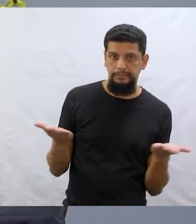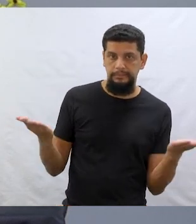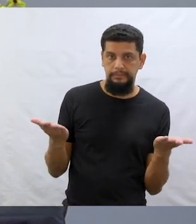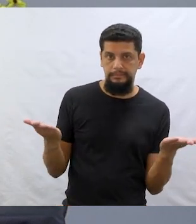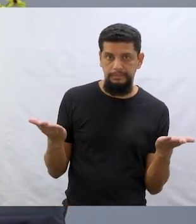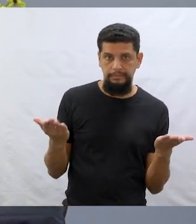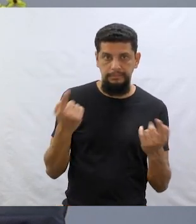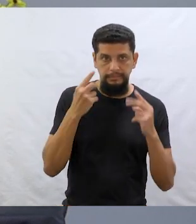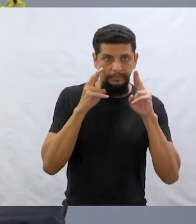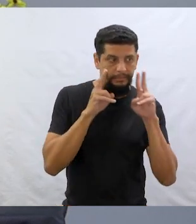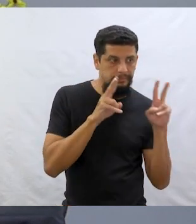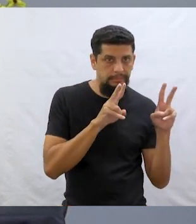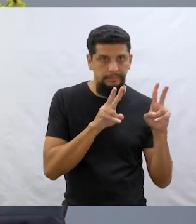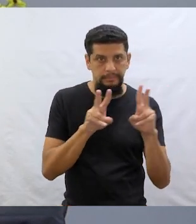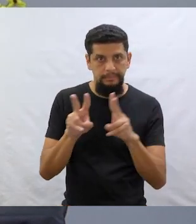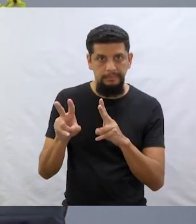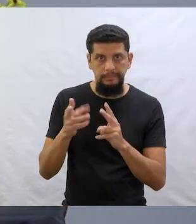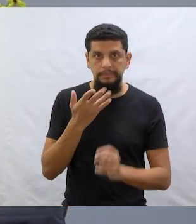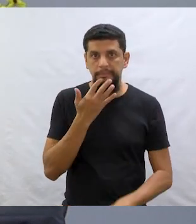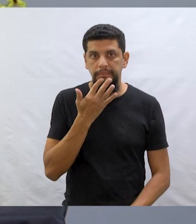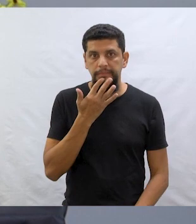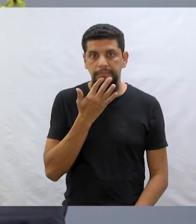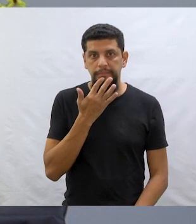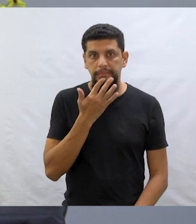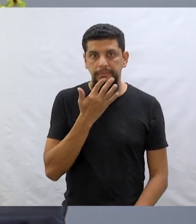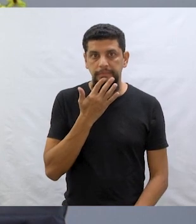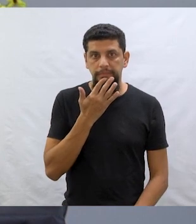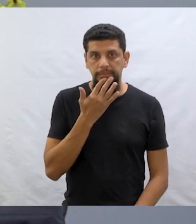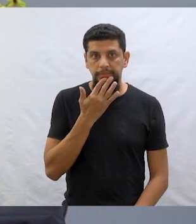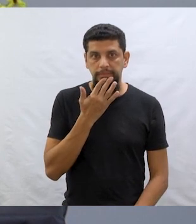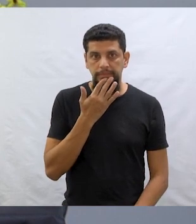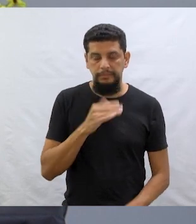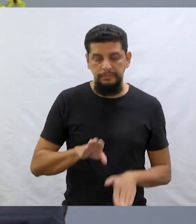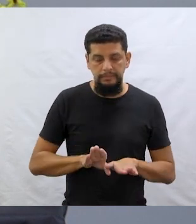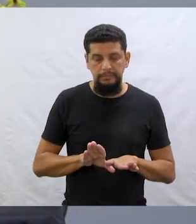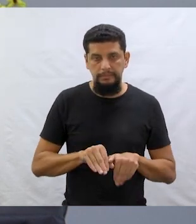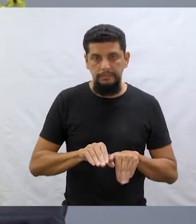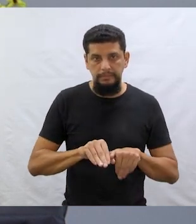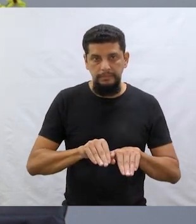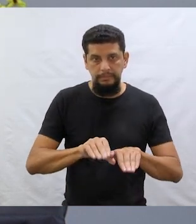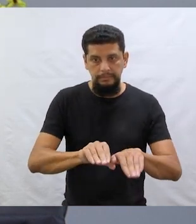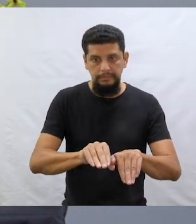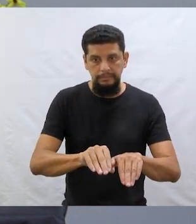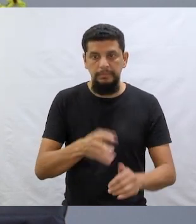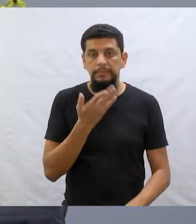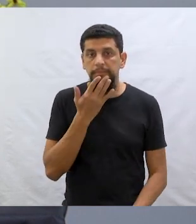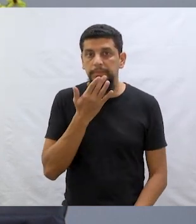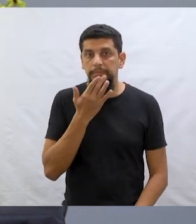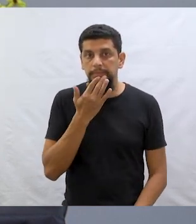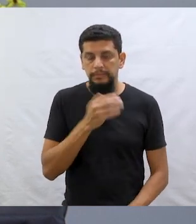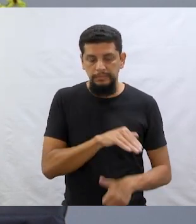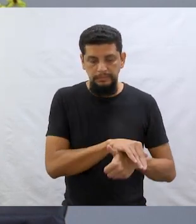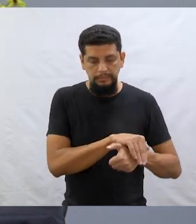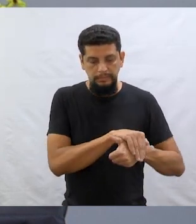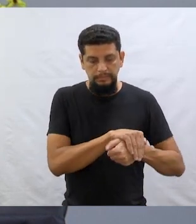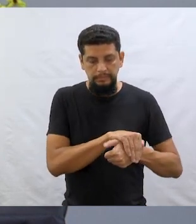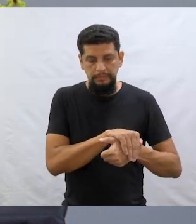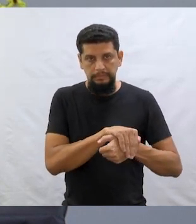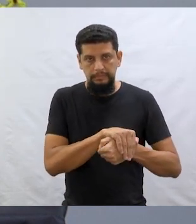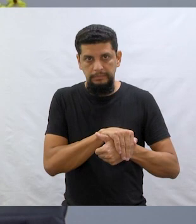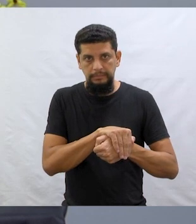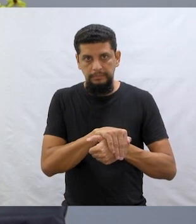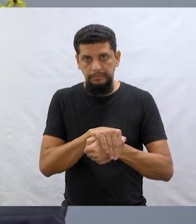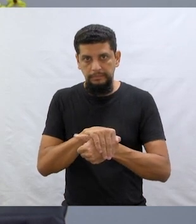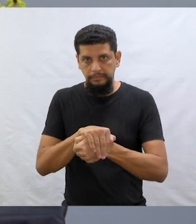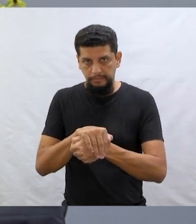Agora nós vamos identificar a cor da Joaninha e a cor da